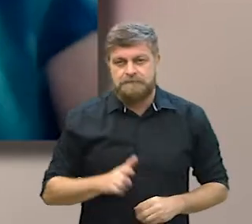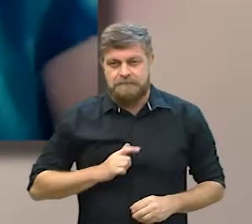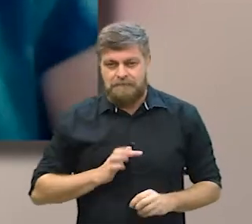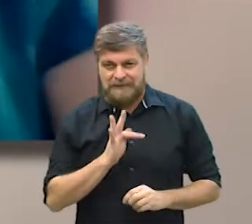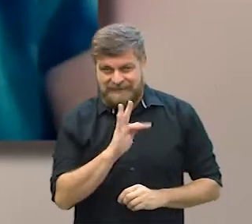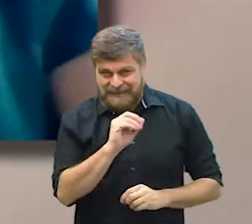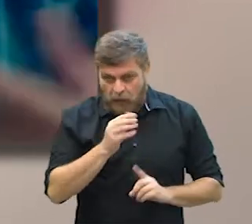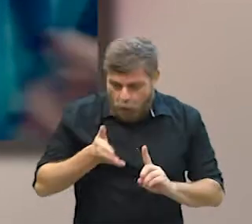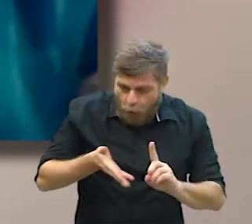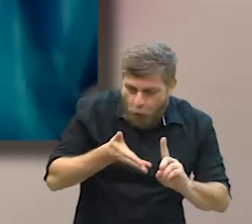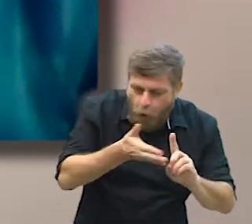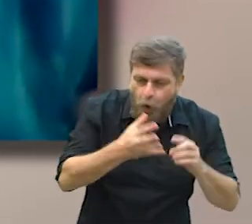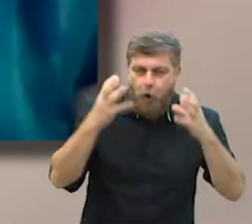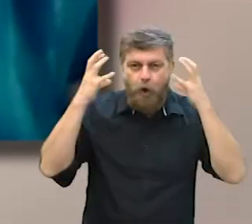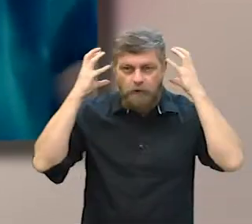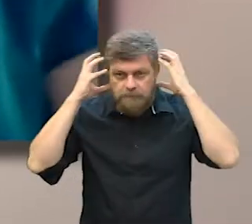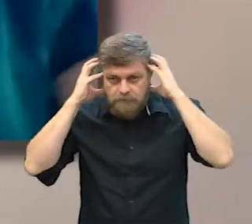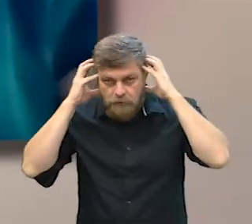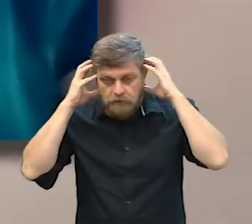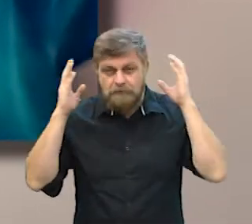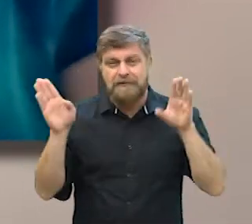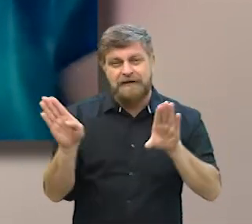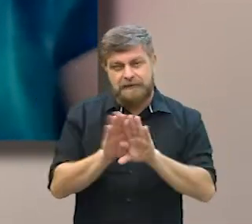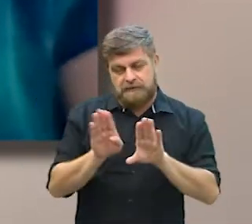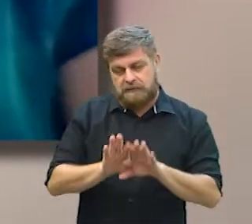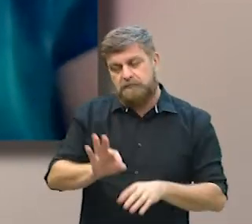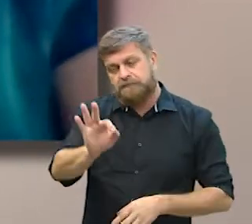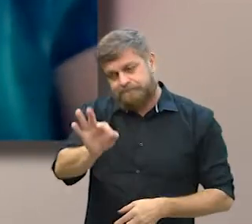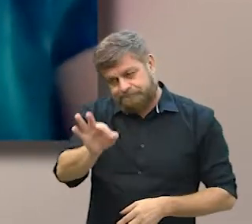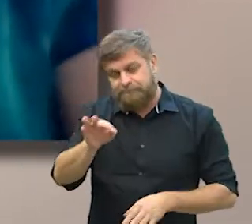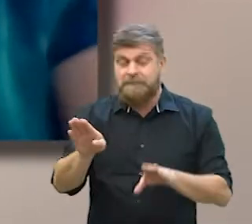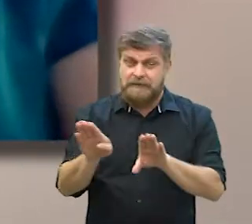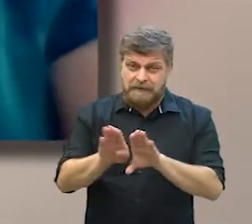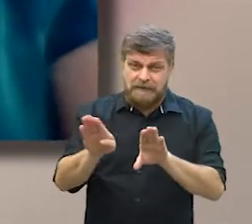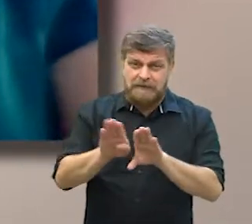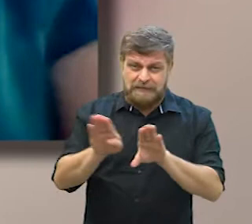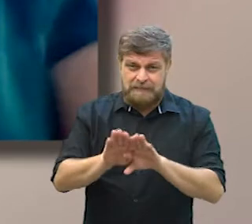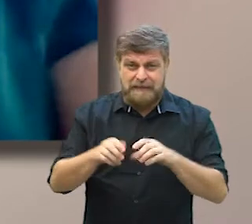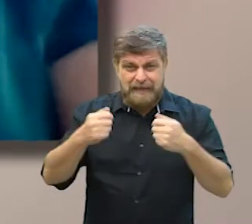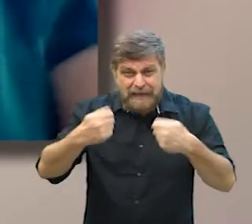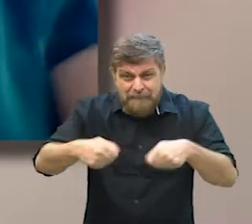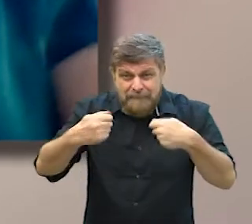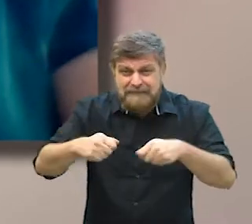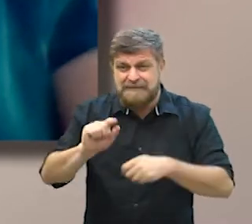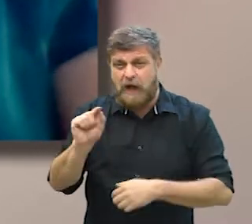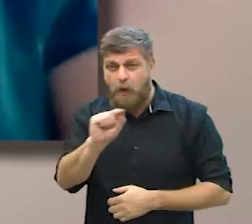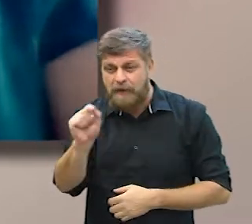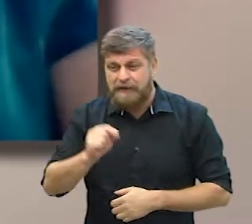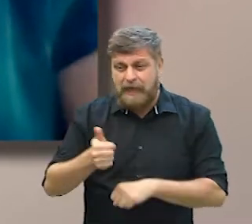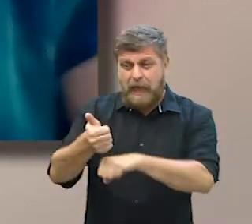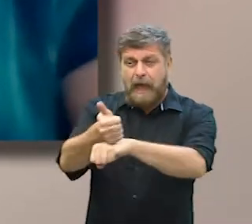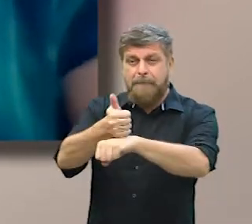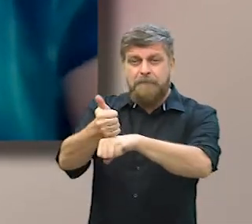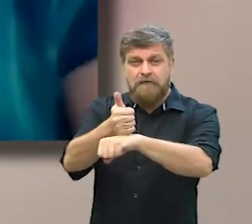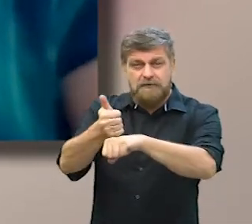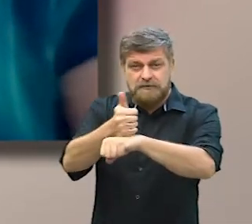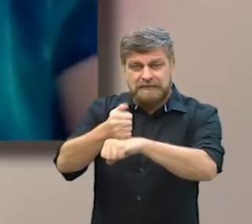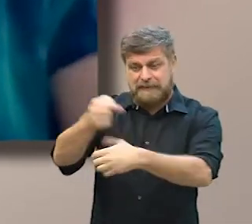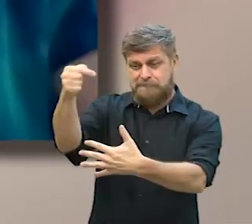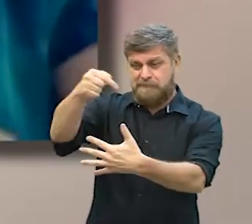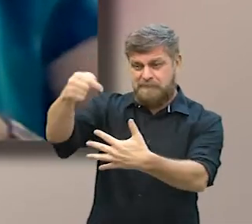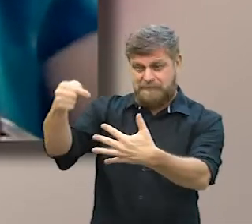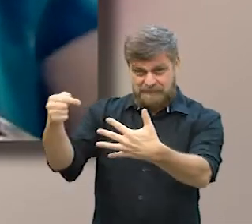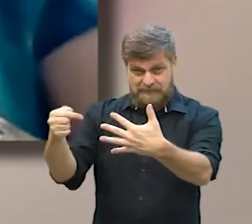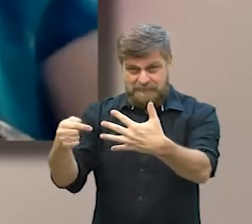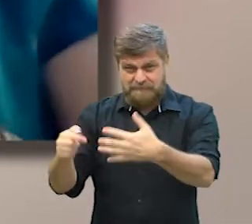né, na terapia ocupacional, na fonoaudiologia, e claro que muitas vezes o encaminhamento para outros